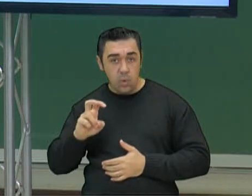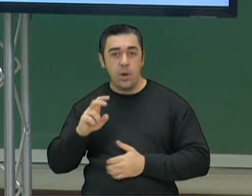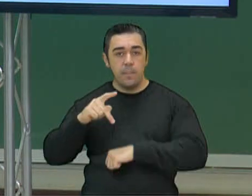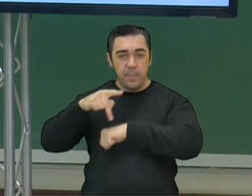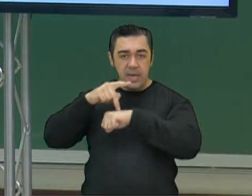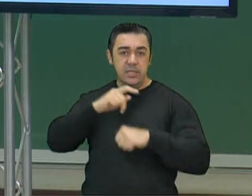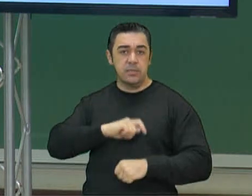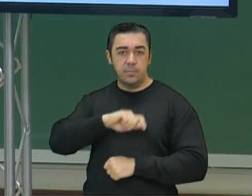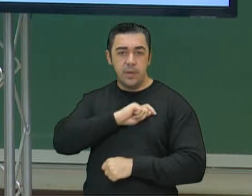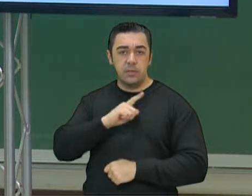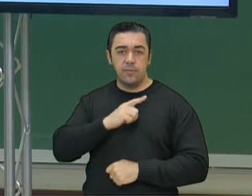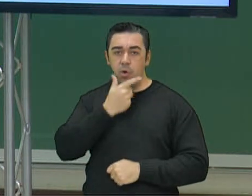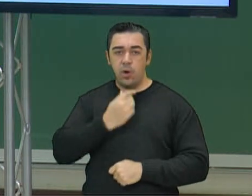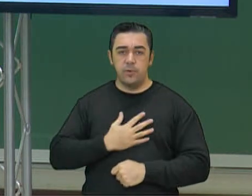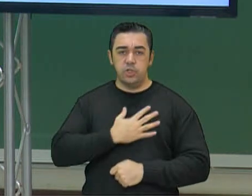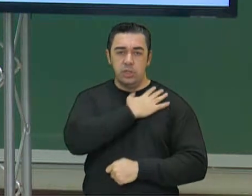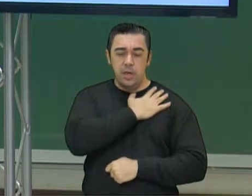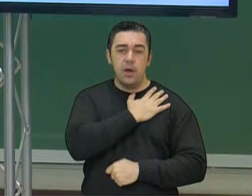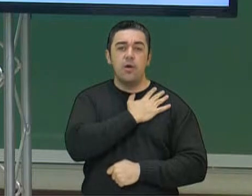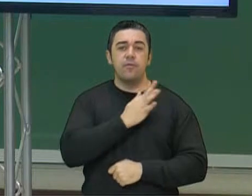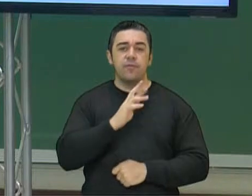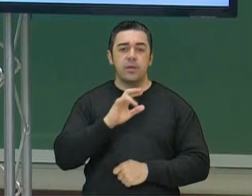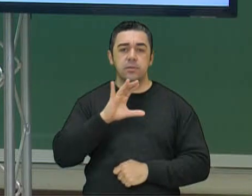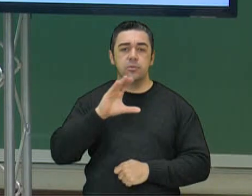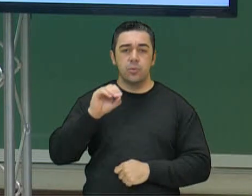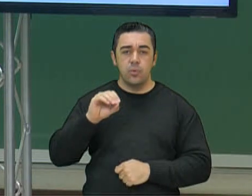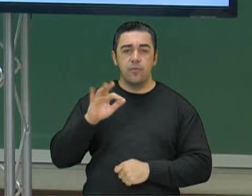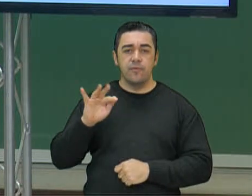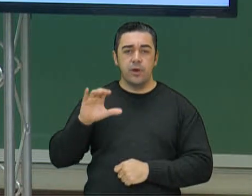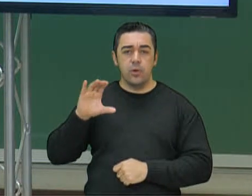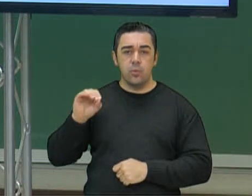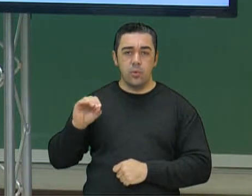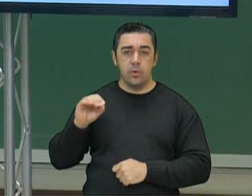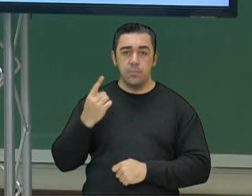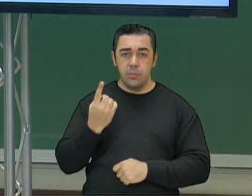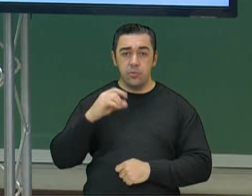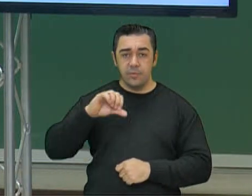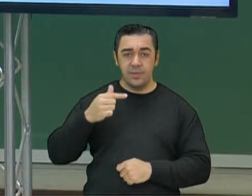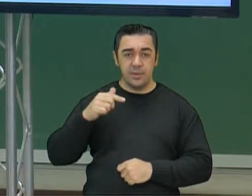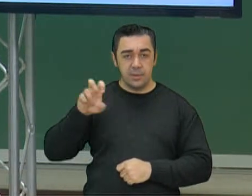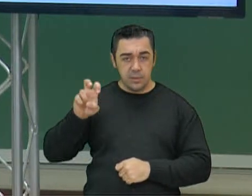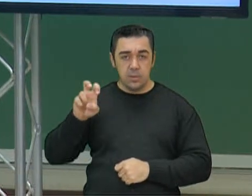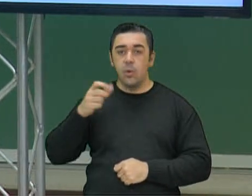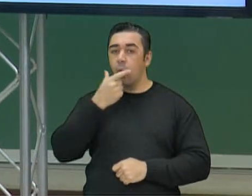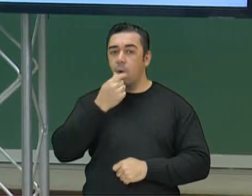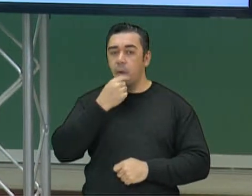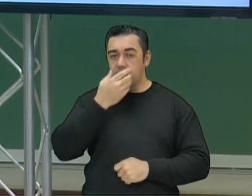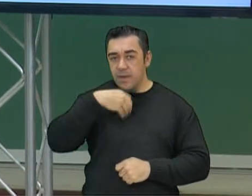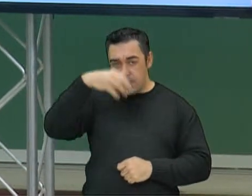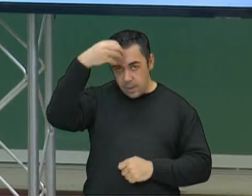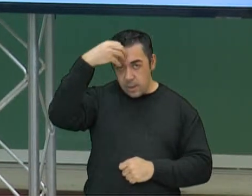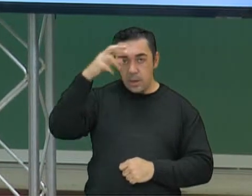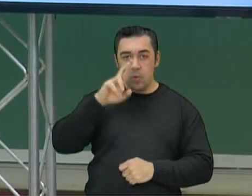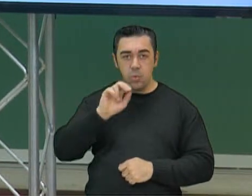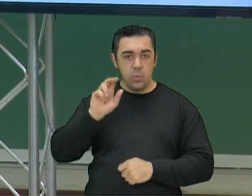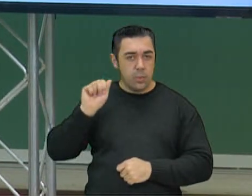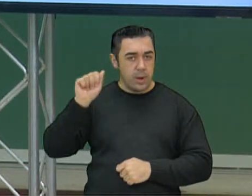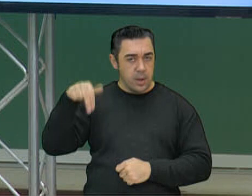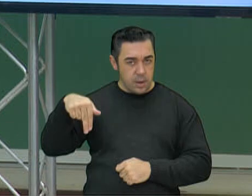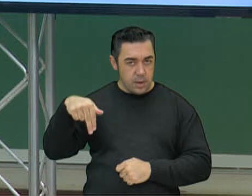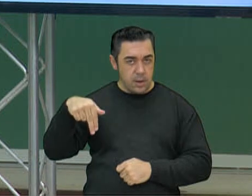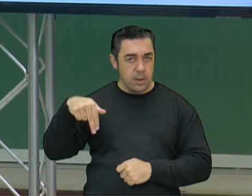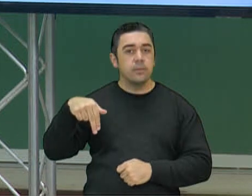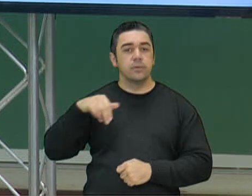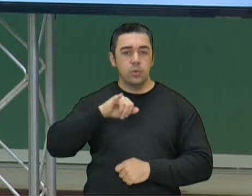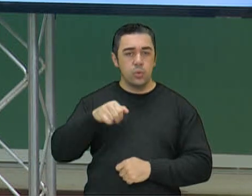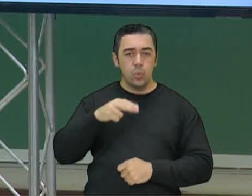pelo general Francisco Franco. Só em 1975, quando ele morreu, o rei Juan Carlos I, neto do